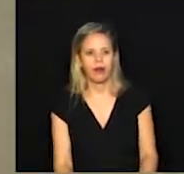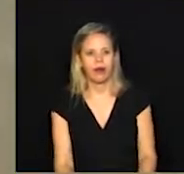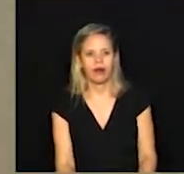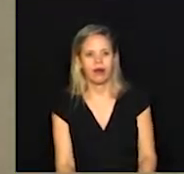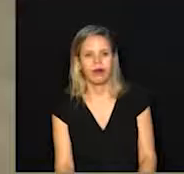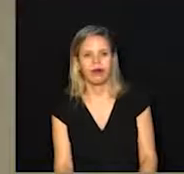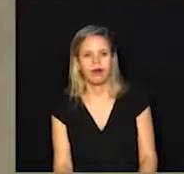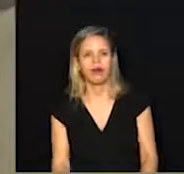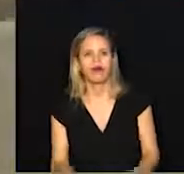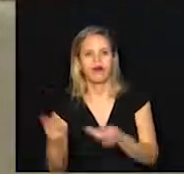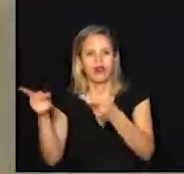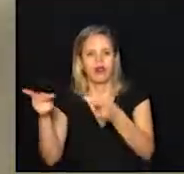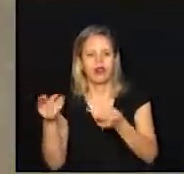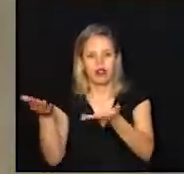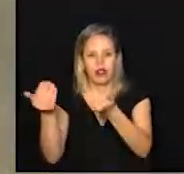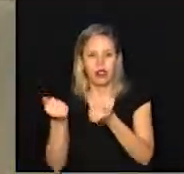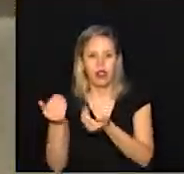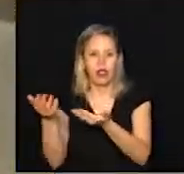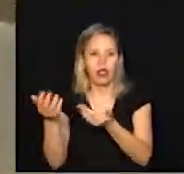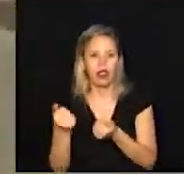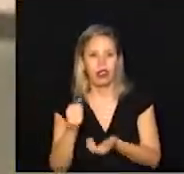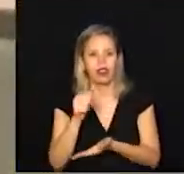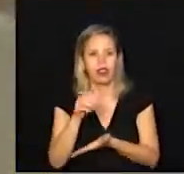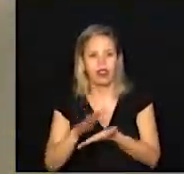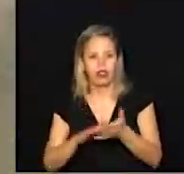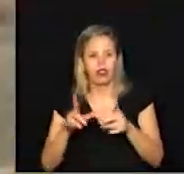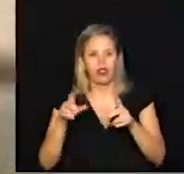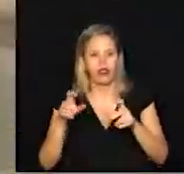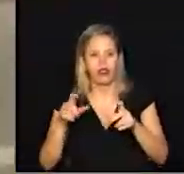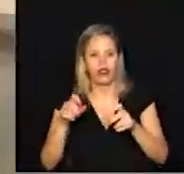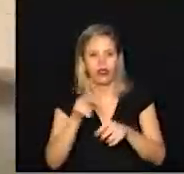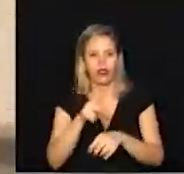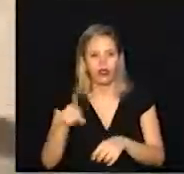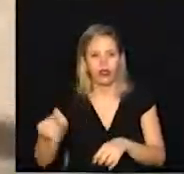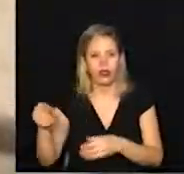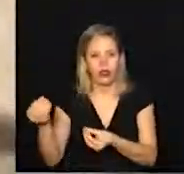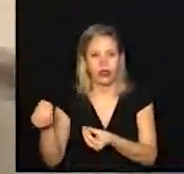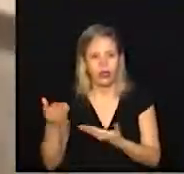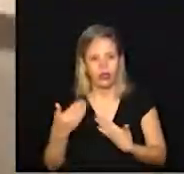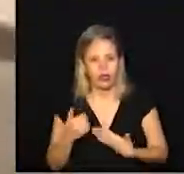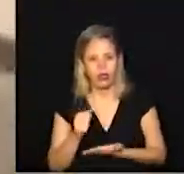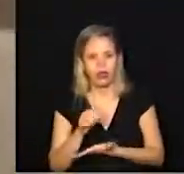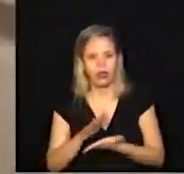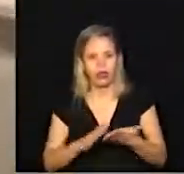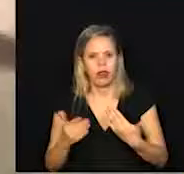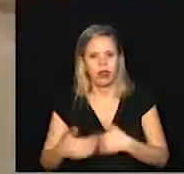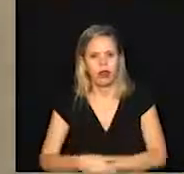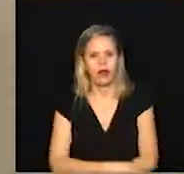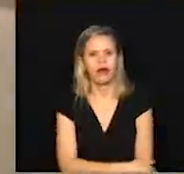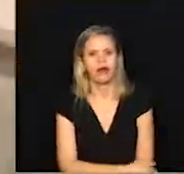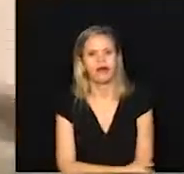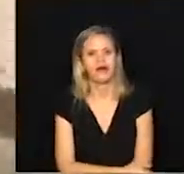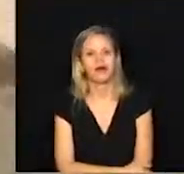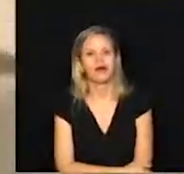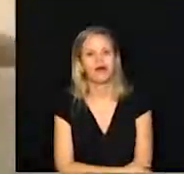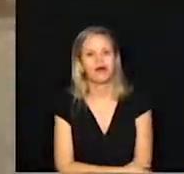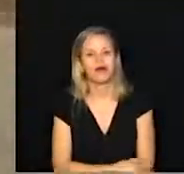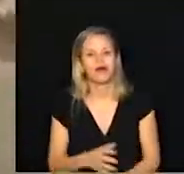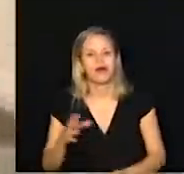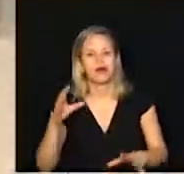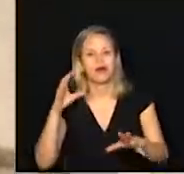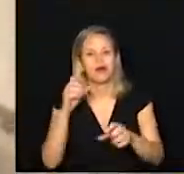Tragam suas atividades, enviem as fotos para seus professores das atividades. Estamos